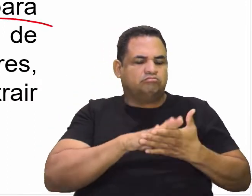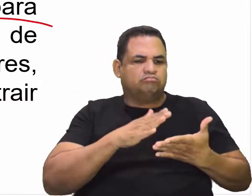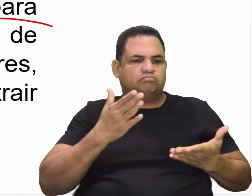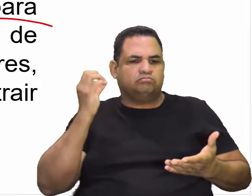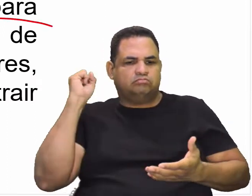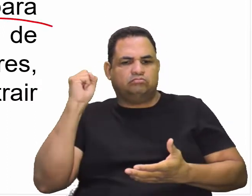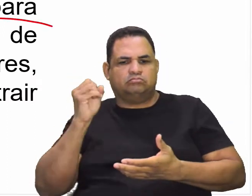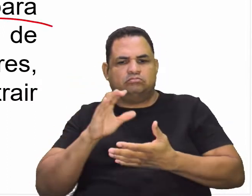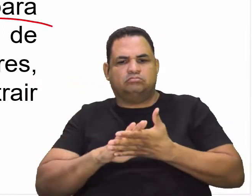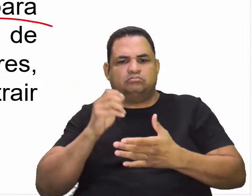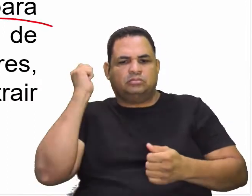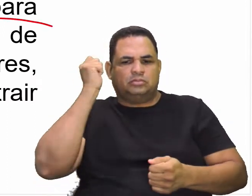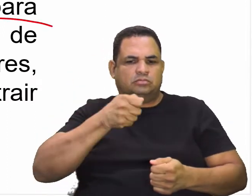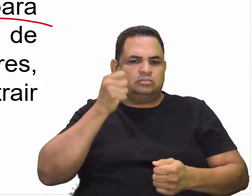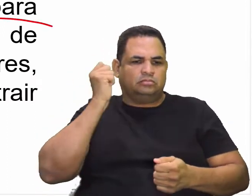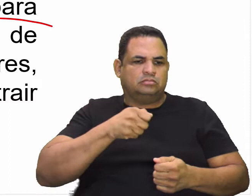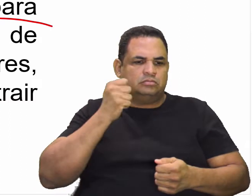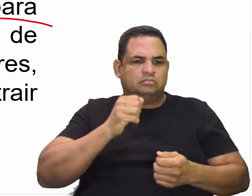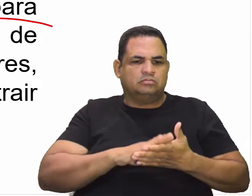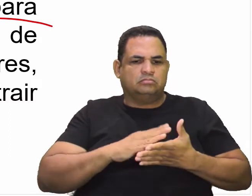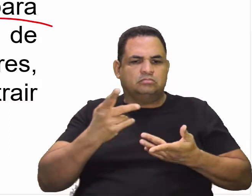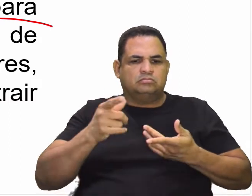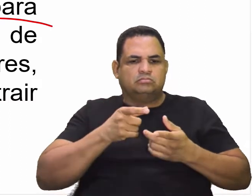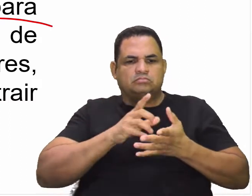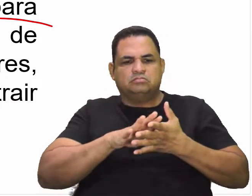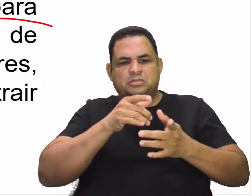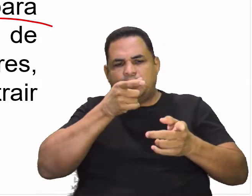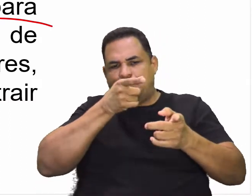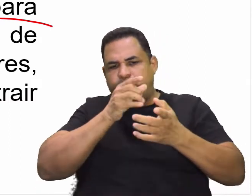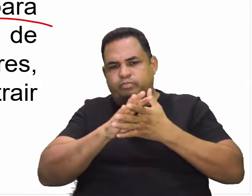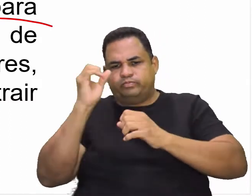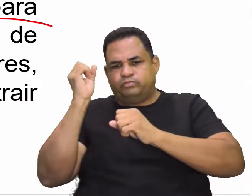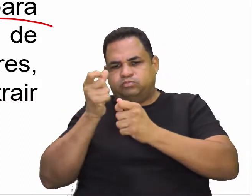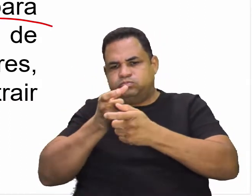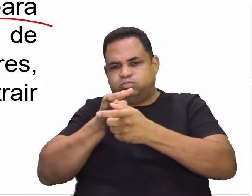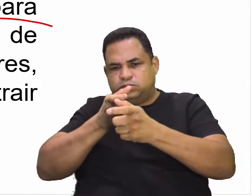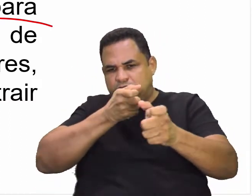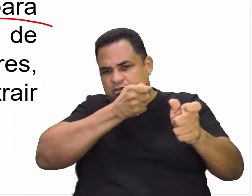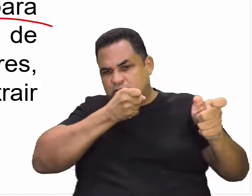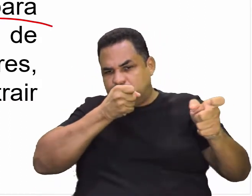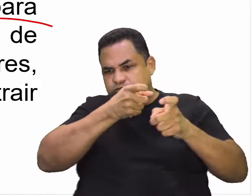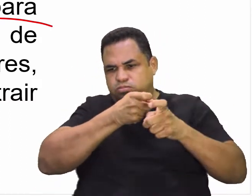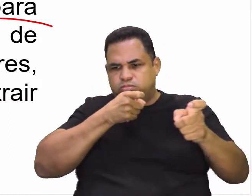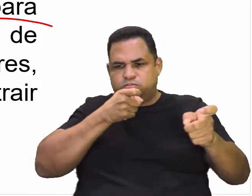pesca, lanças, machados e pontas de projéteis para caça,